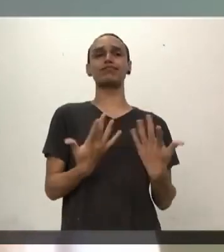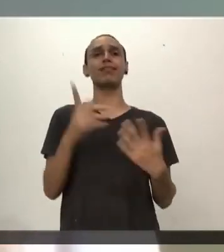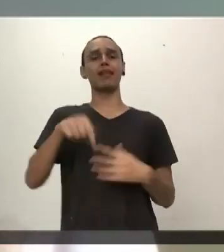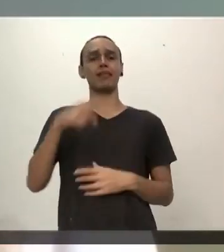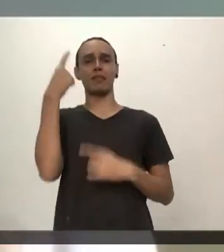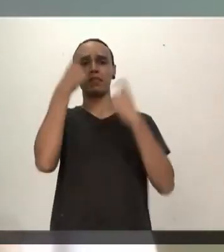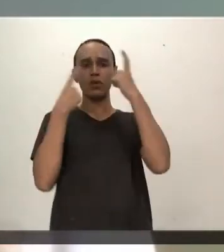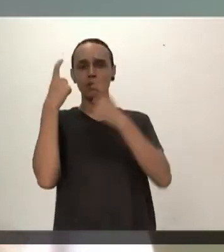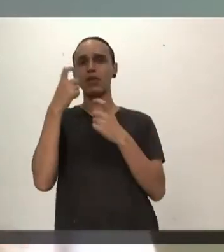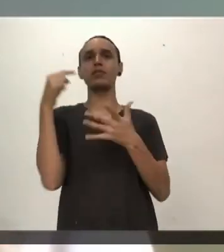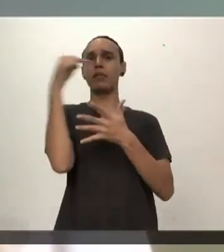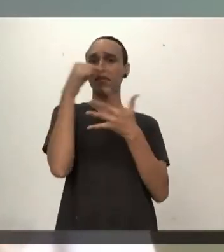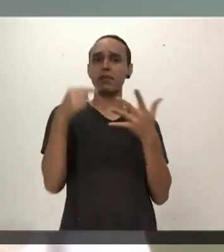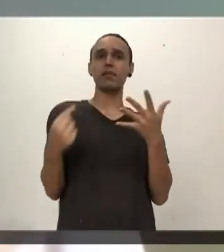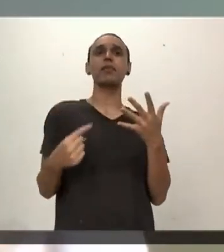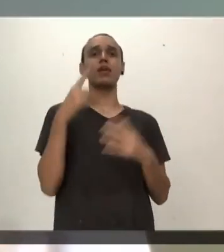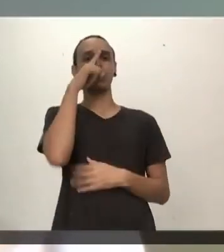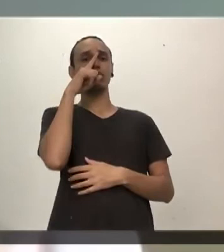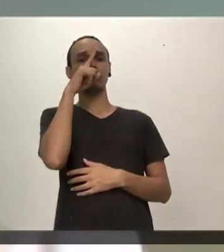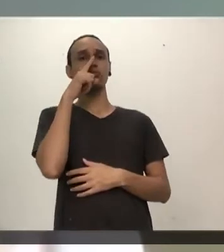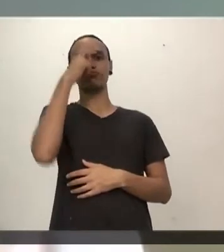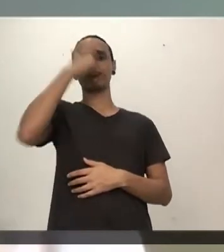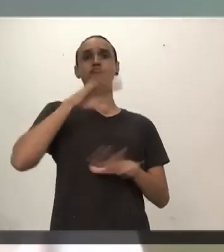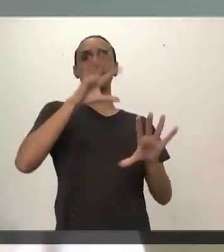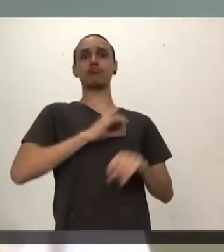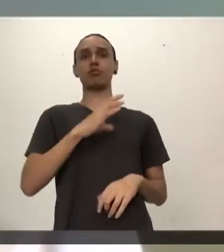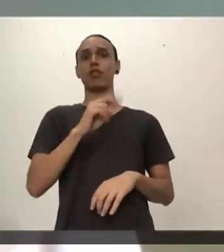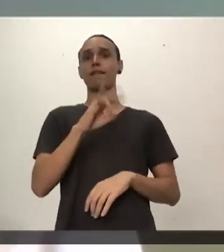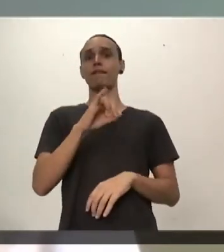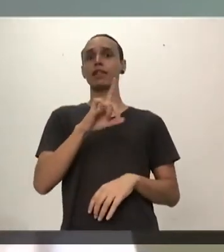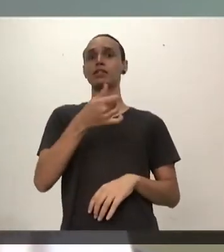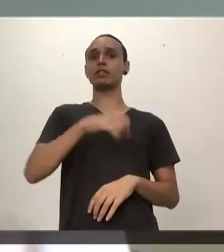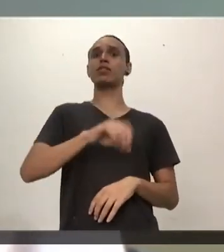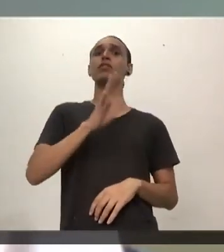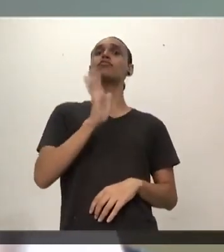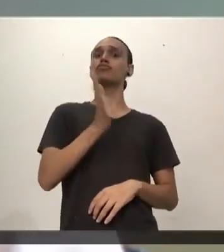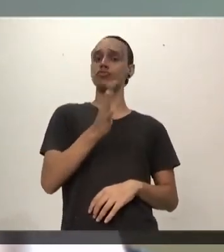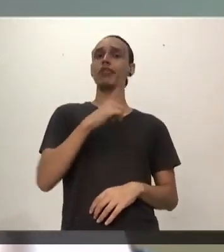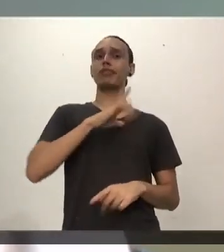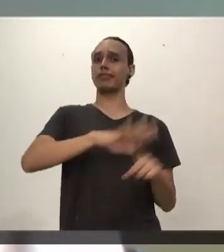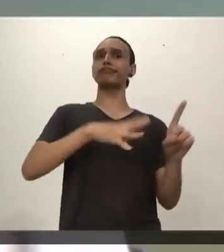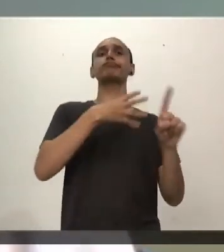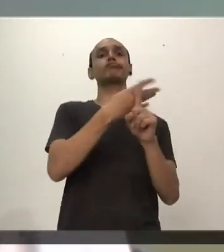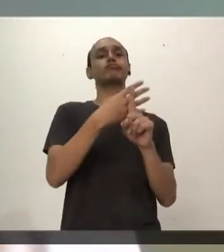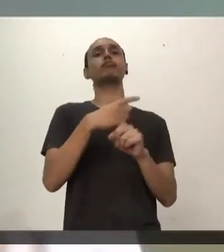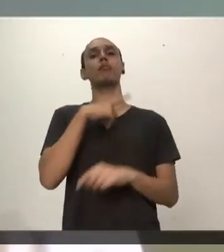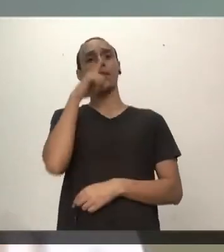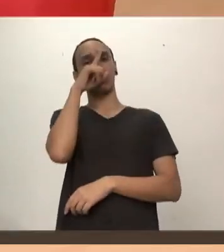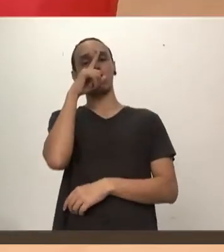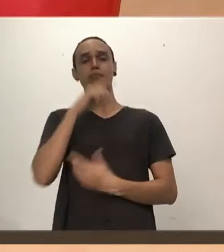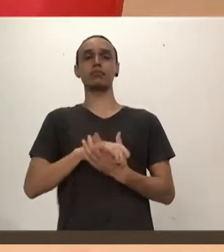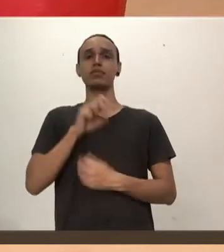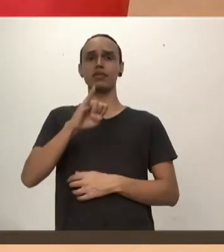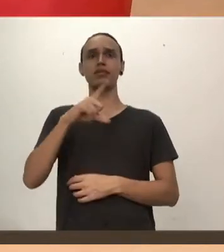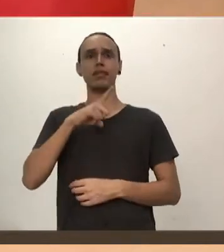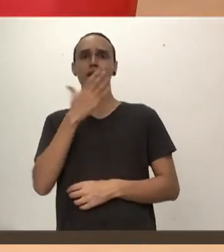mais preocupante, porque esses fatores de risco para a Covid-19, como a obesidade e as doenças crônicas, já é maior nessa população. Quando